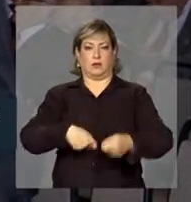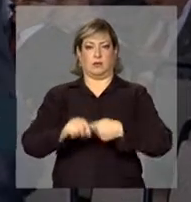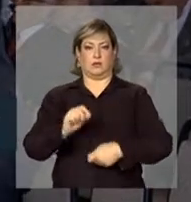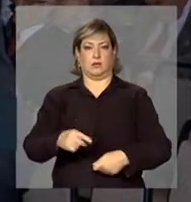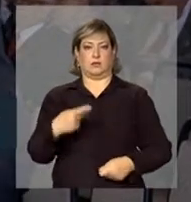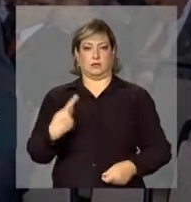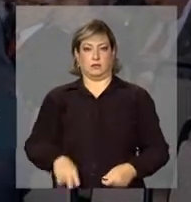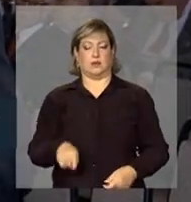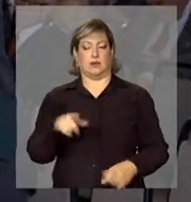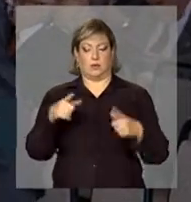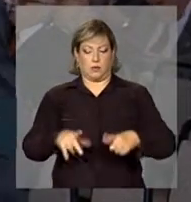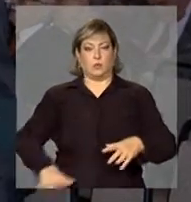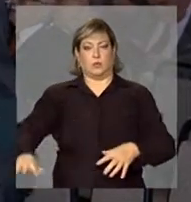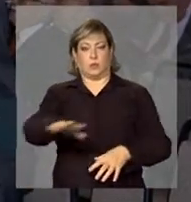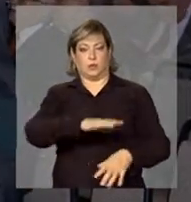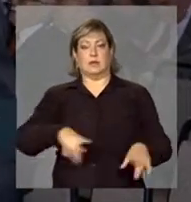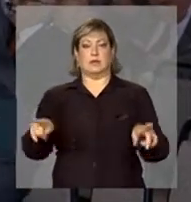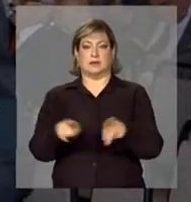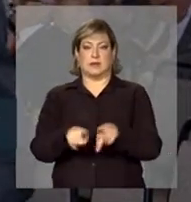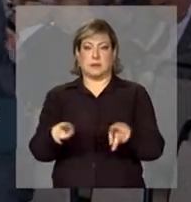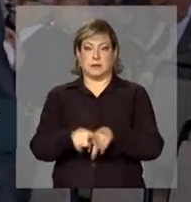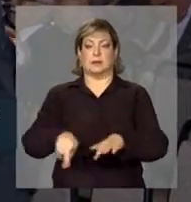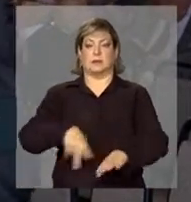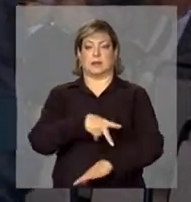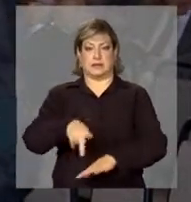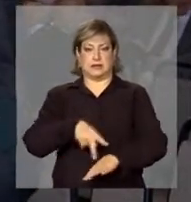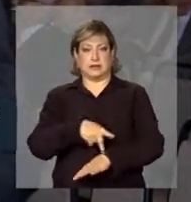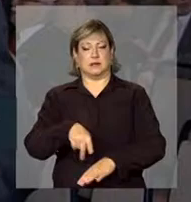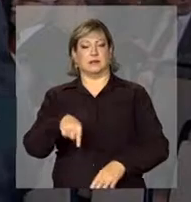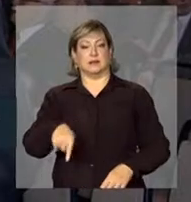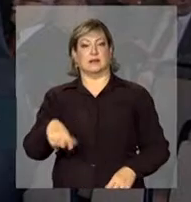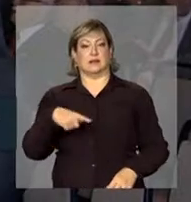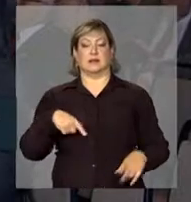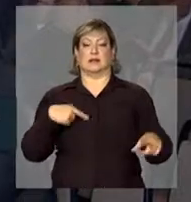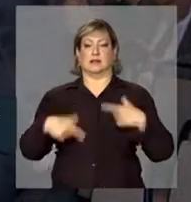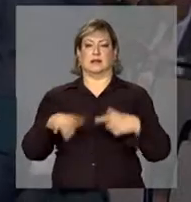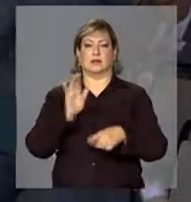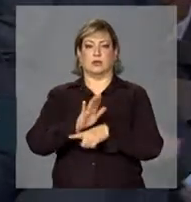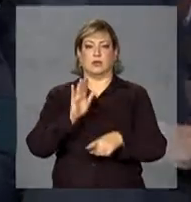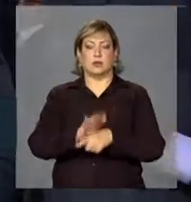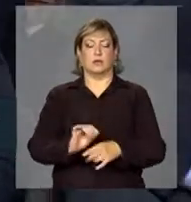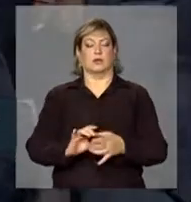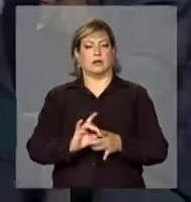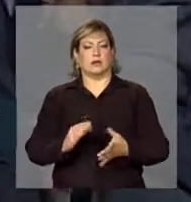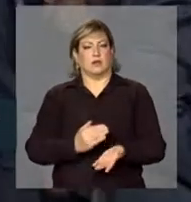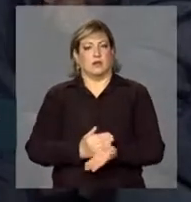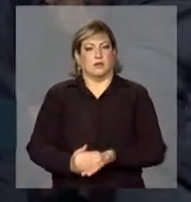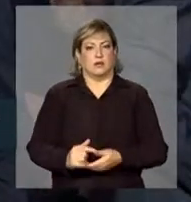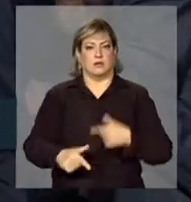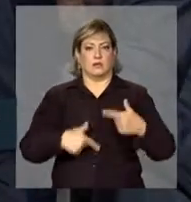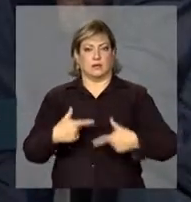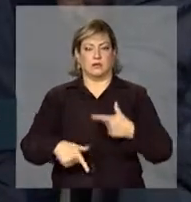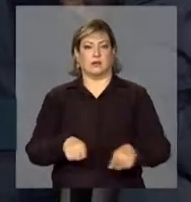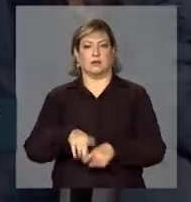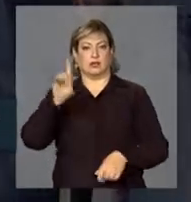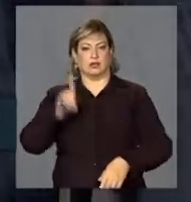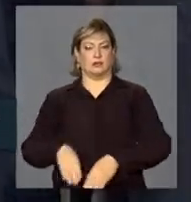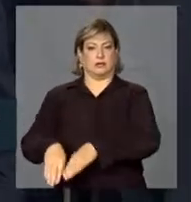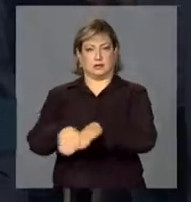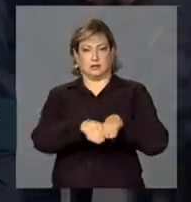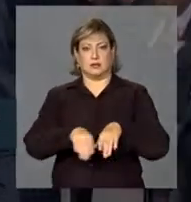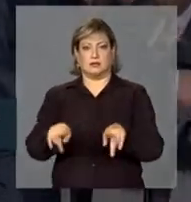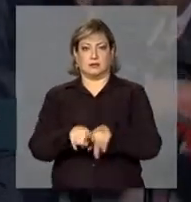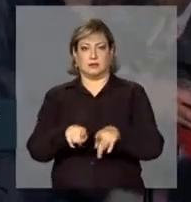social aqui da região e também do país. Ela atua na defesa da livre iniciativa, na garantia da democracia e